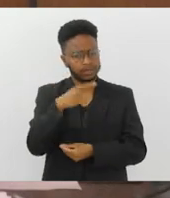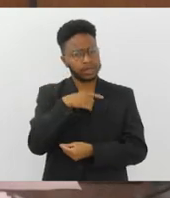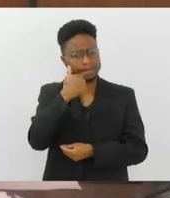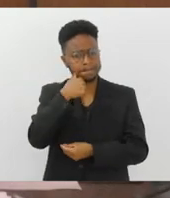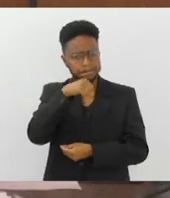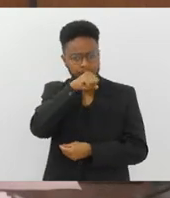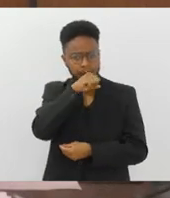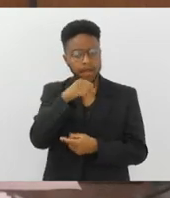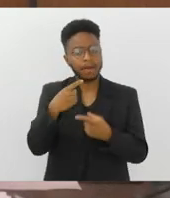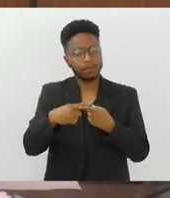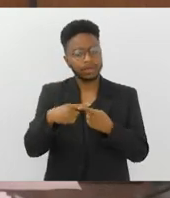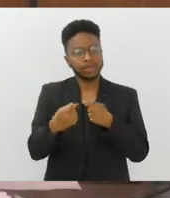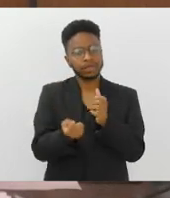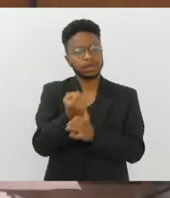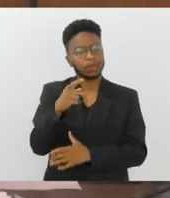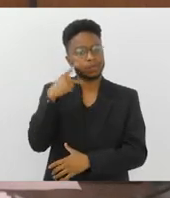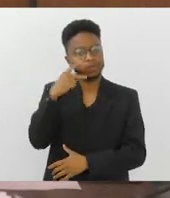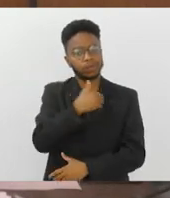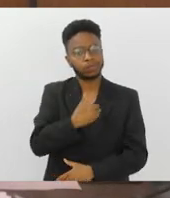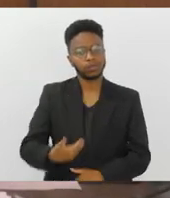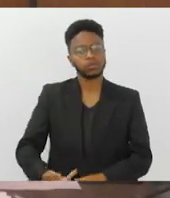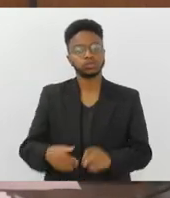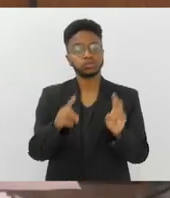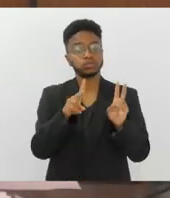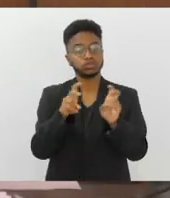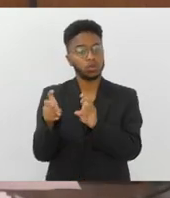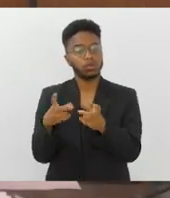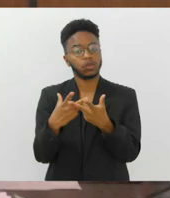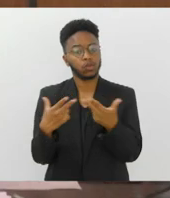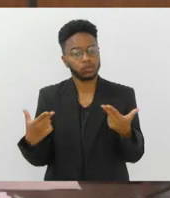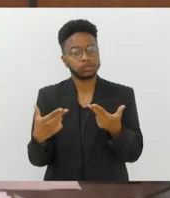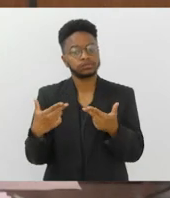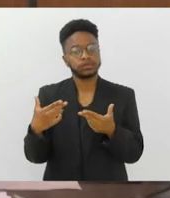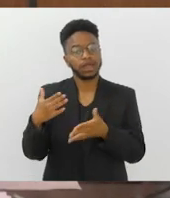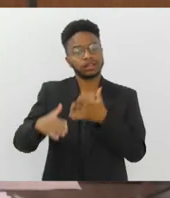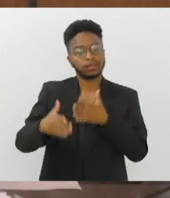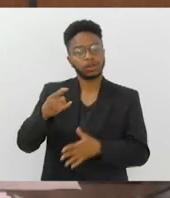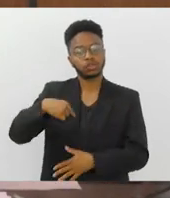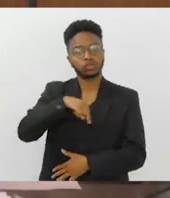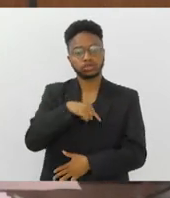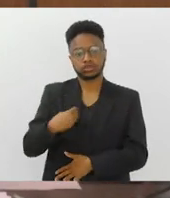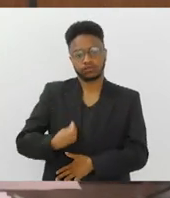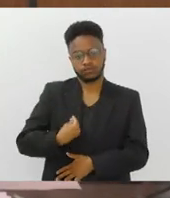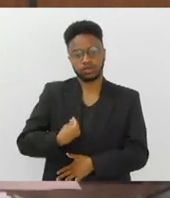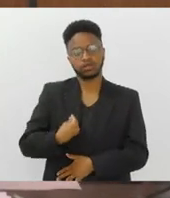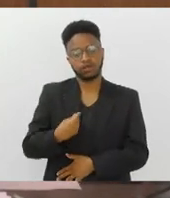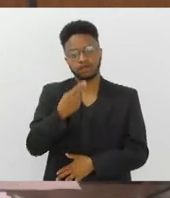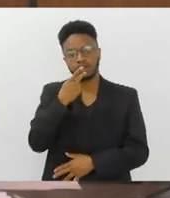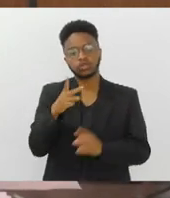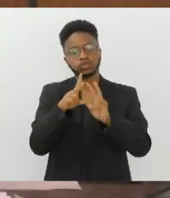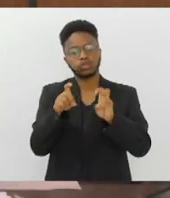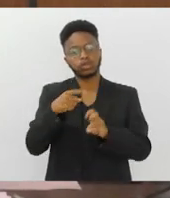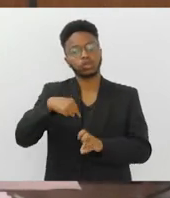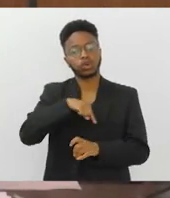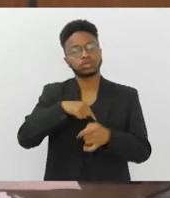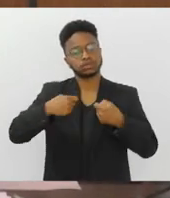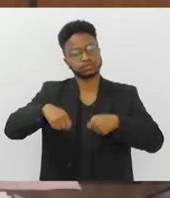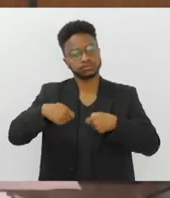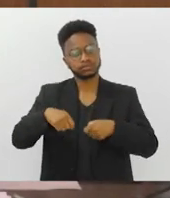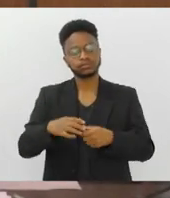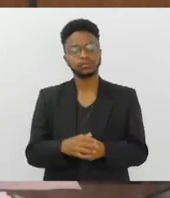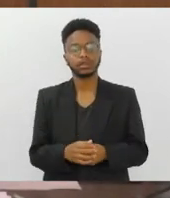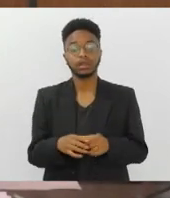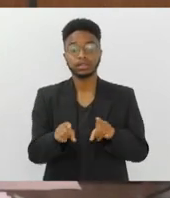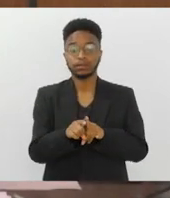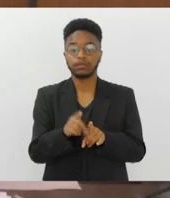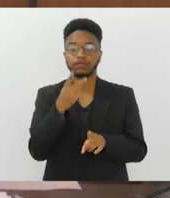que produz política pública sobre questões que nos atravessam, né, que dizem das nossas demandas. E aí, falando das mulheres